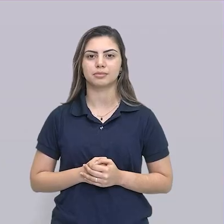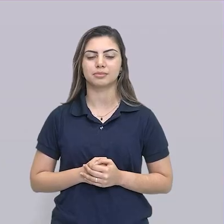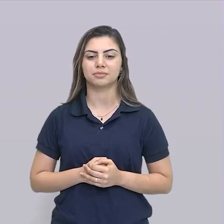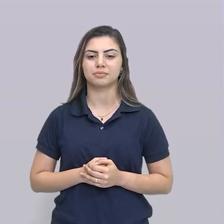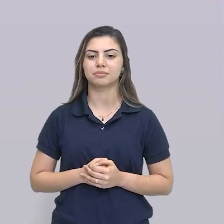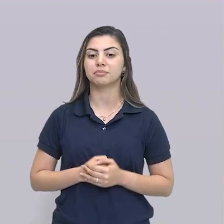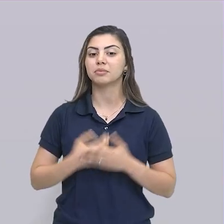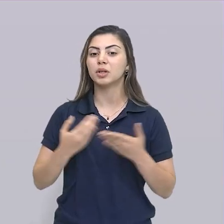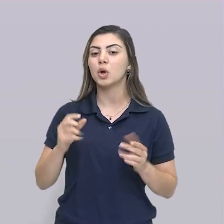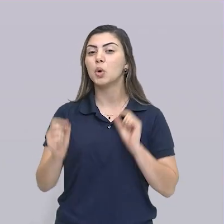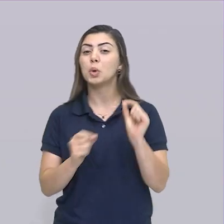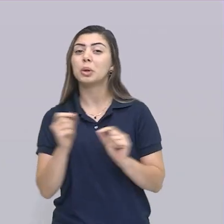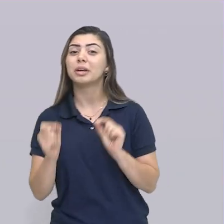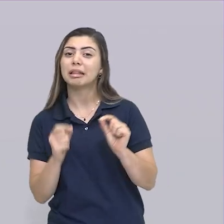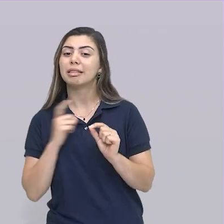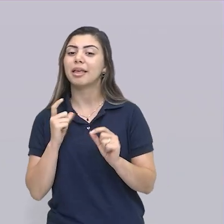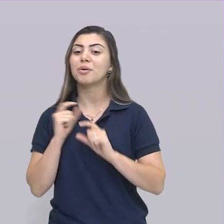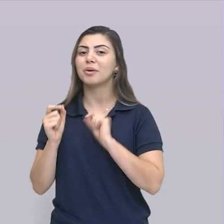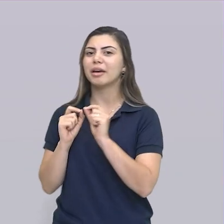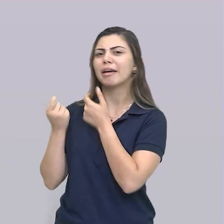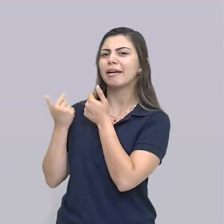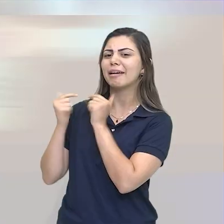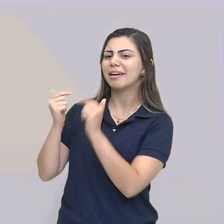O mistério da herança.